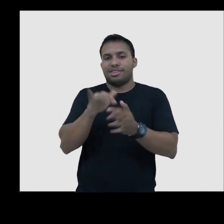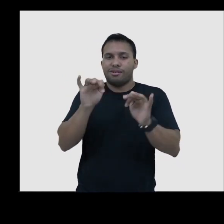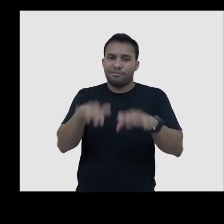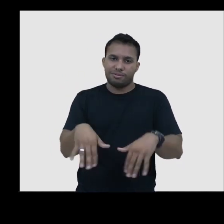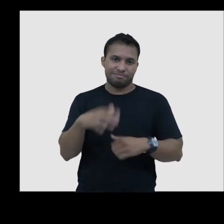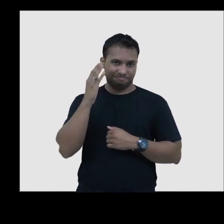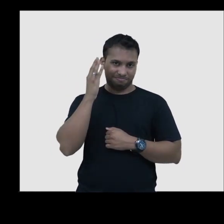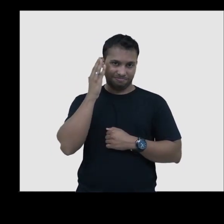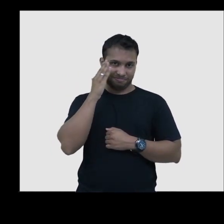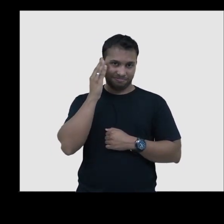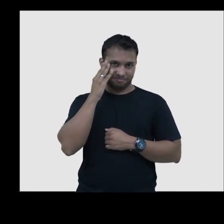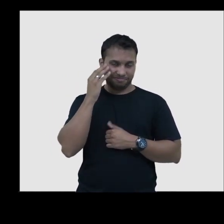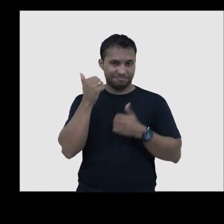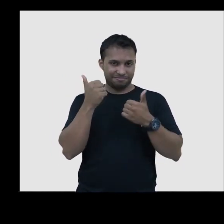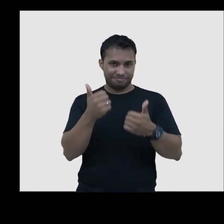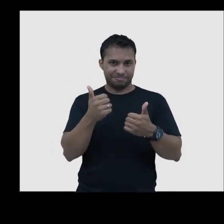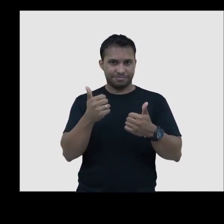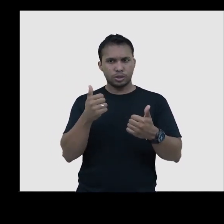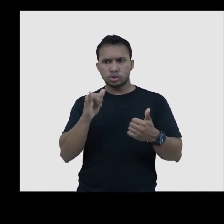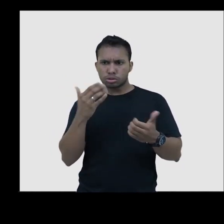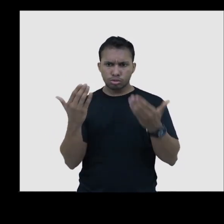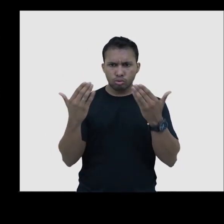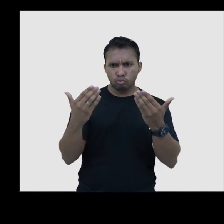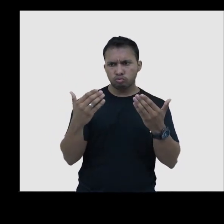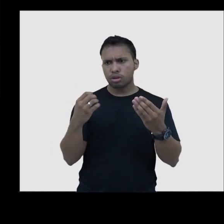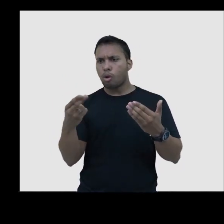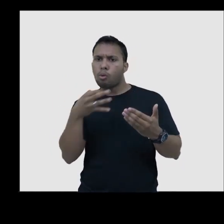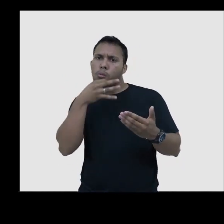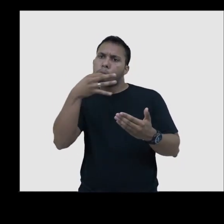àqueles que vieram aqui até o fim, que assistiram a gente aqui até o final.